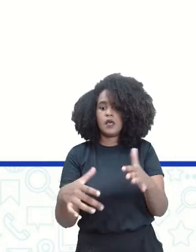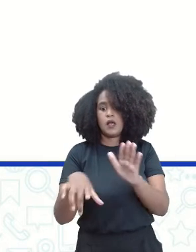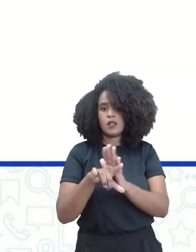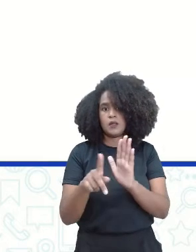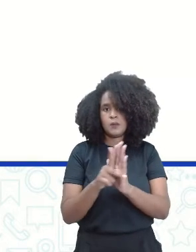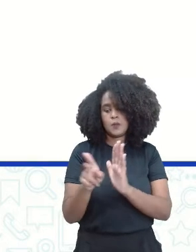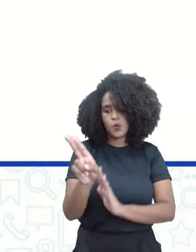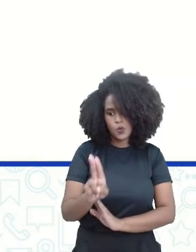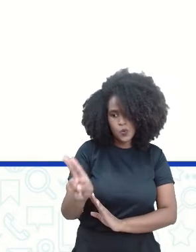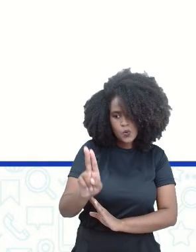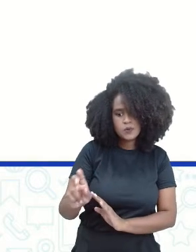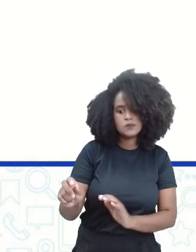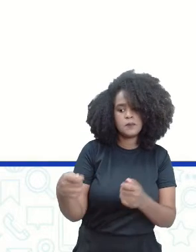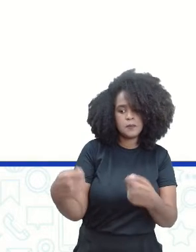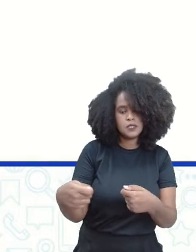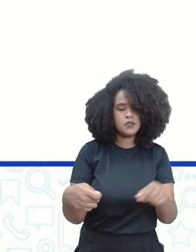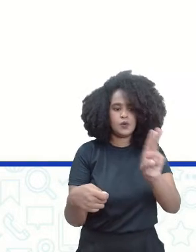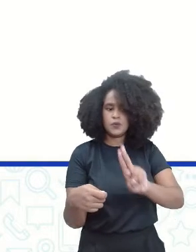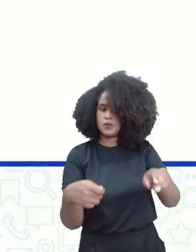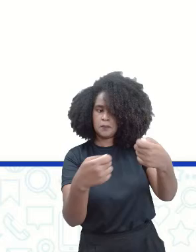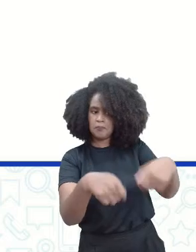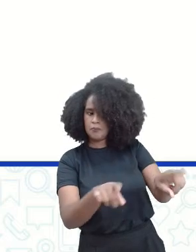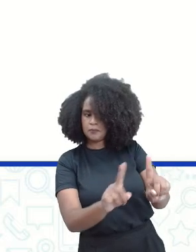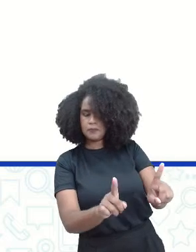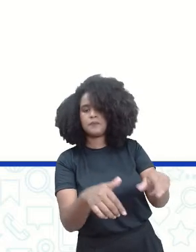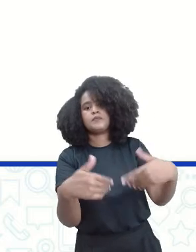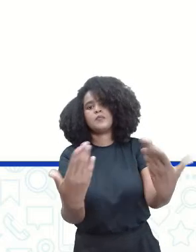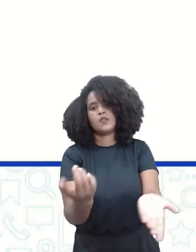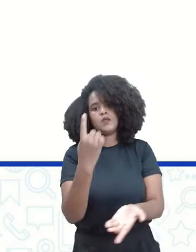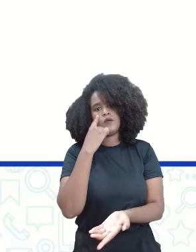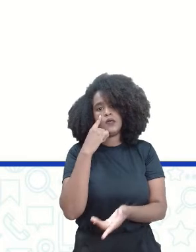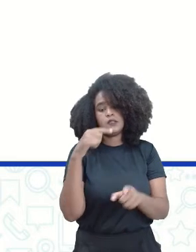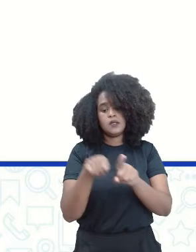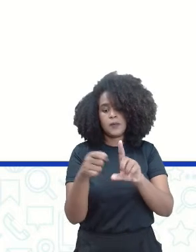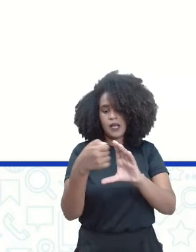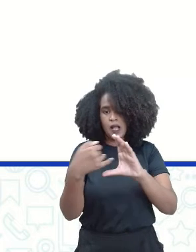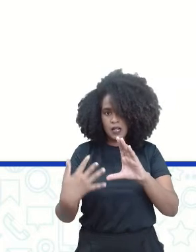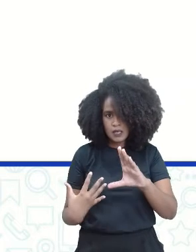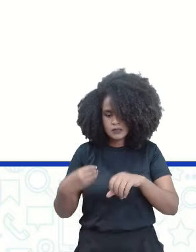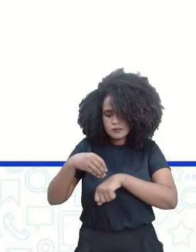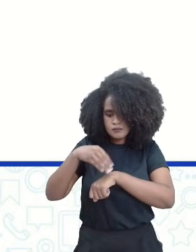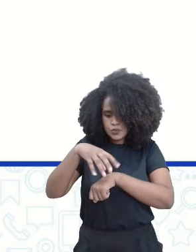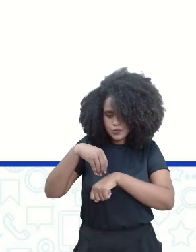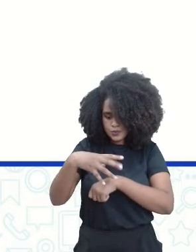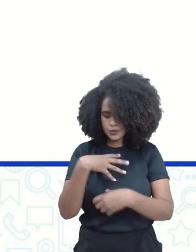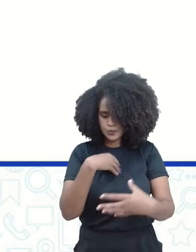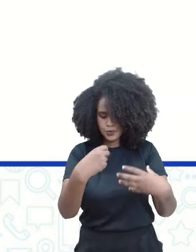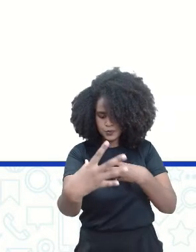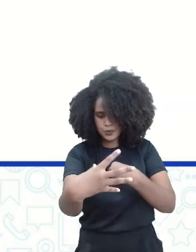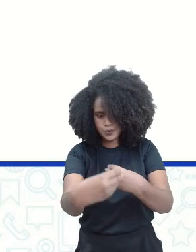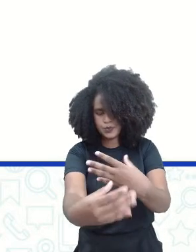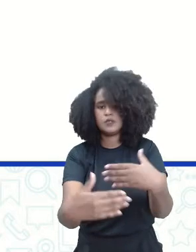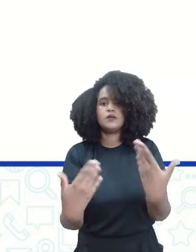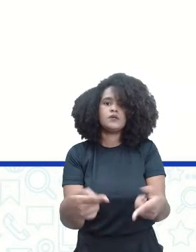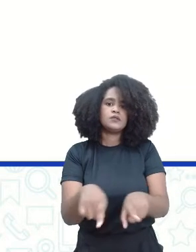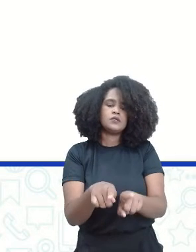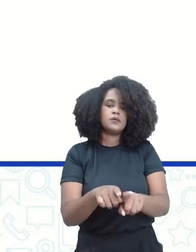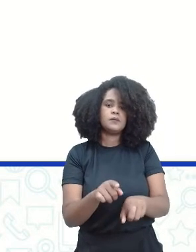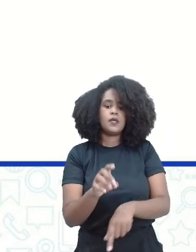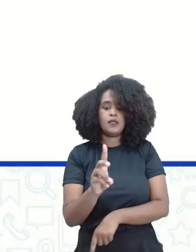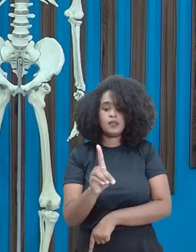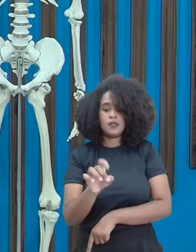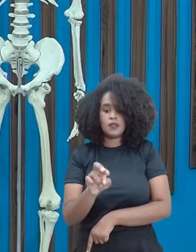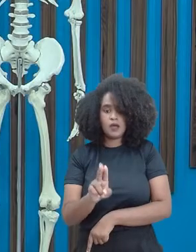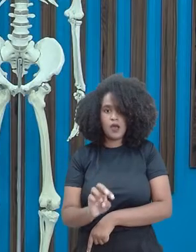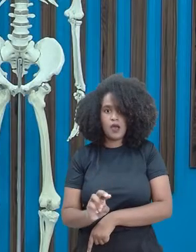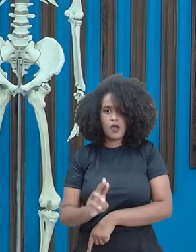a questão das características, né, a transmissão de características adquiridas, enquanto que Darwin